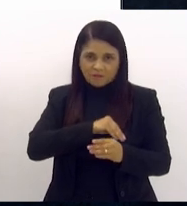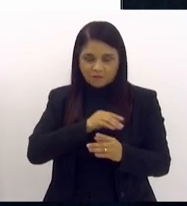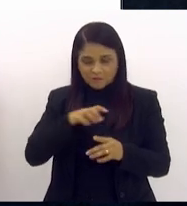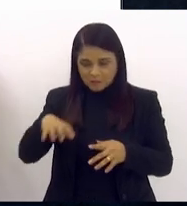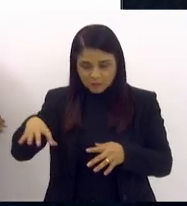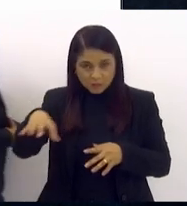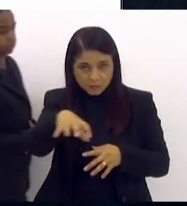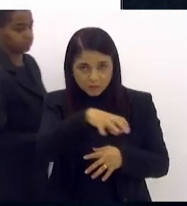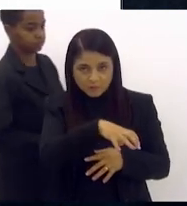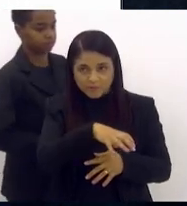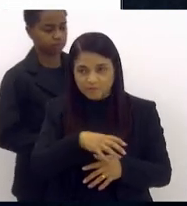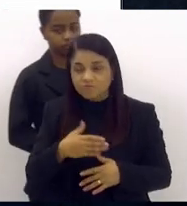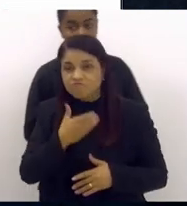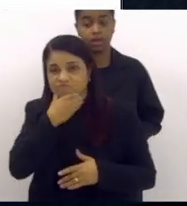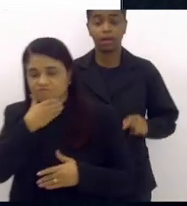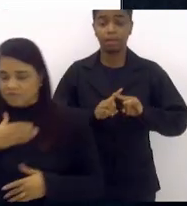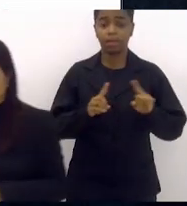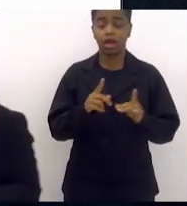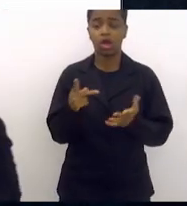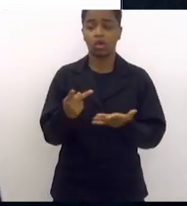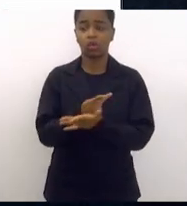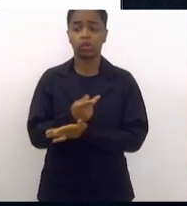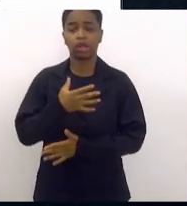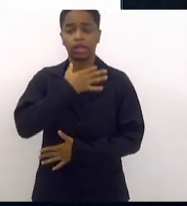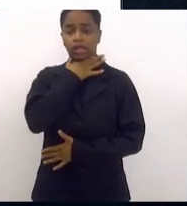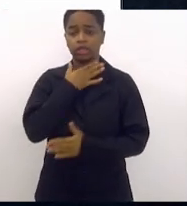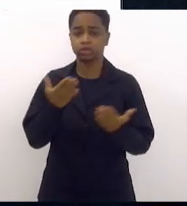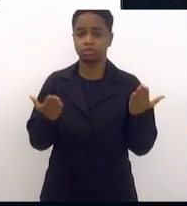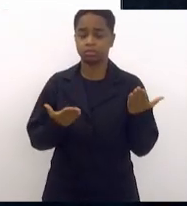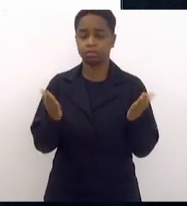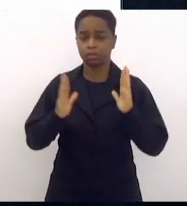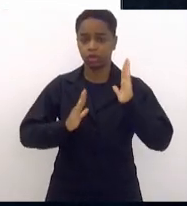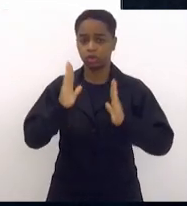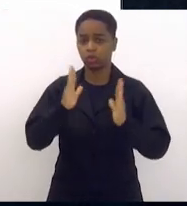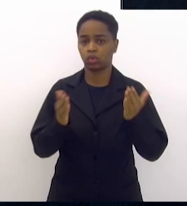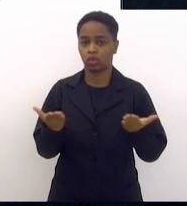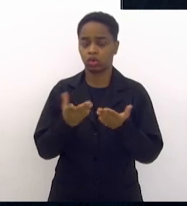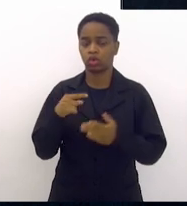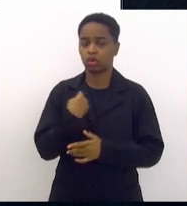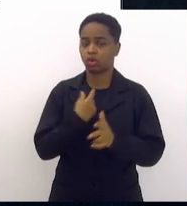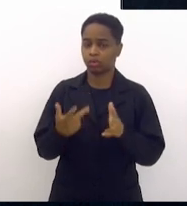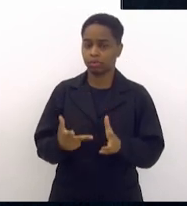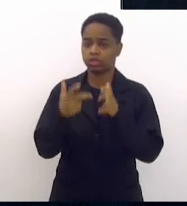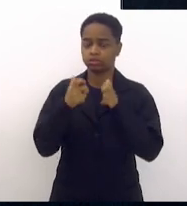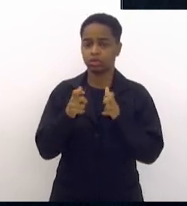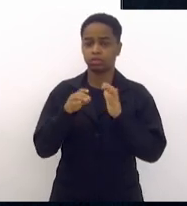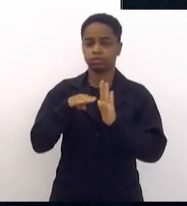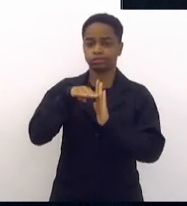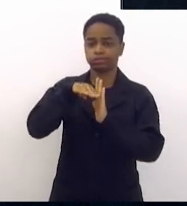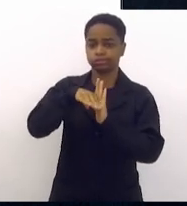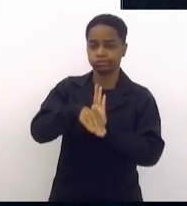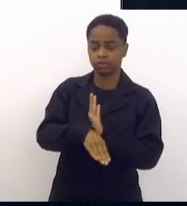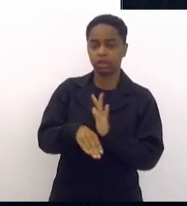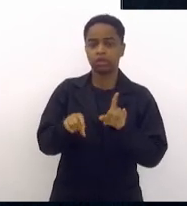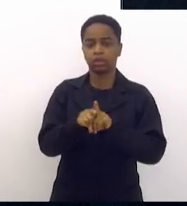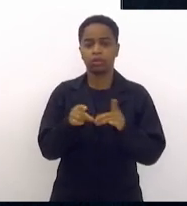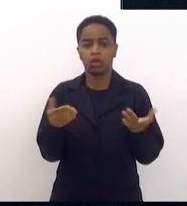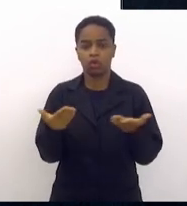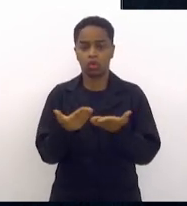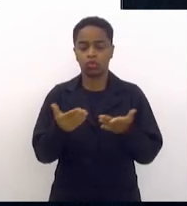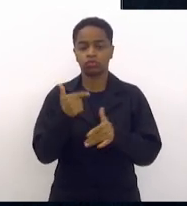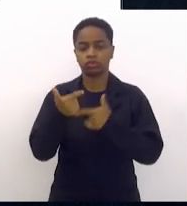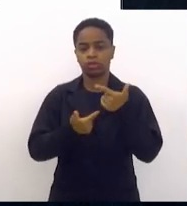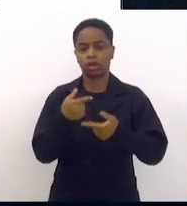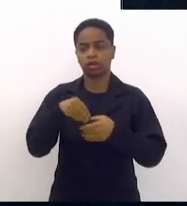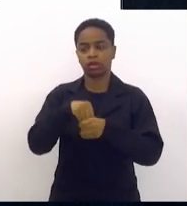só que com essas crises que aconteceram nos últimos anos a gente viu que essa diferença foi caindo e hoje o emprego na indústria